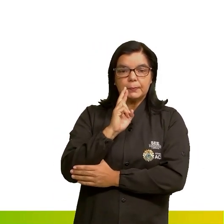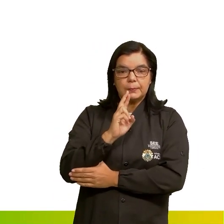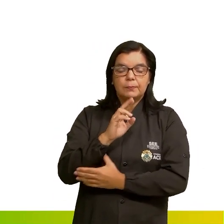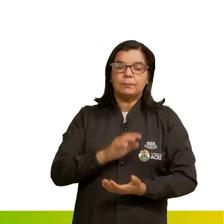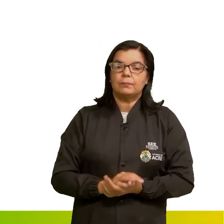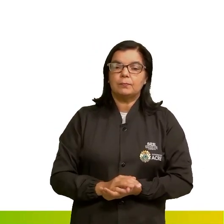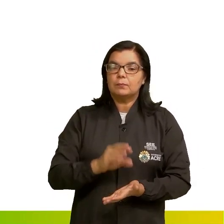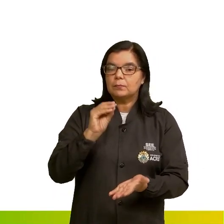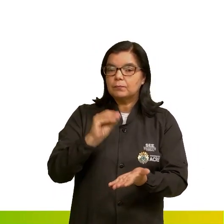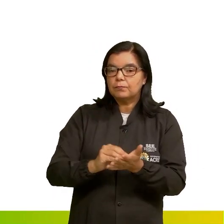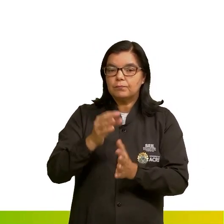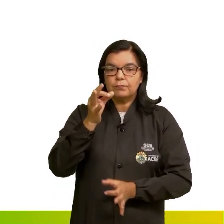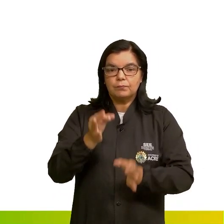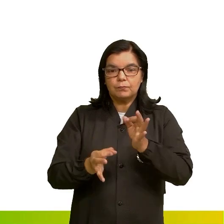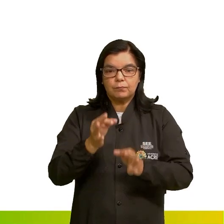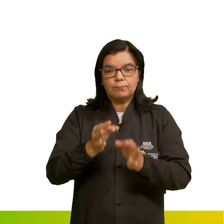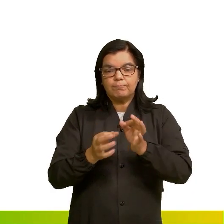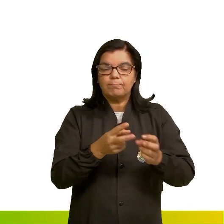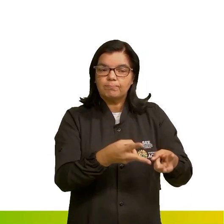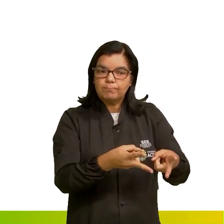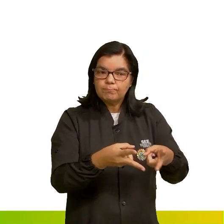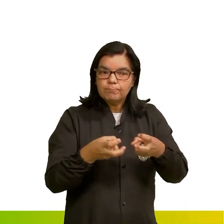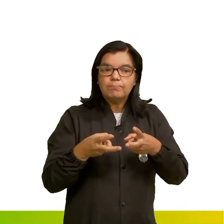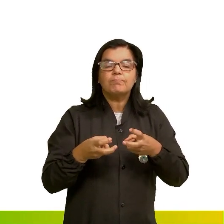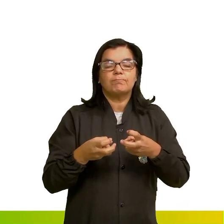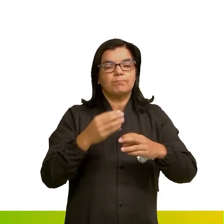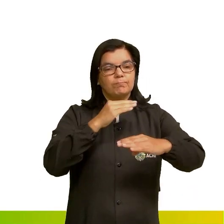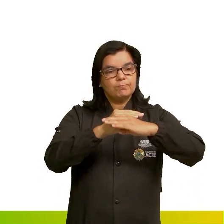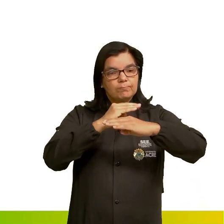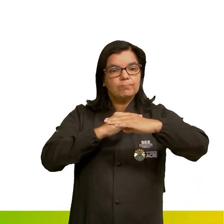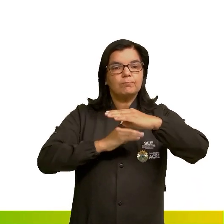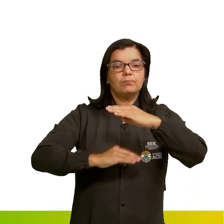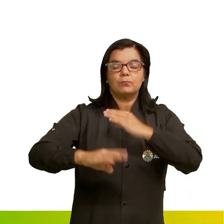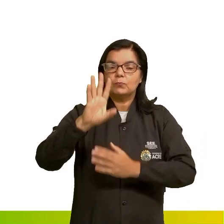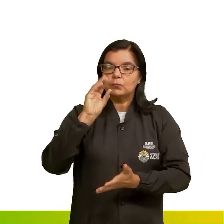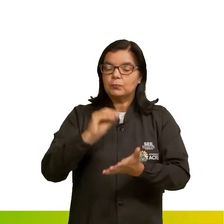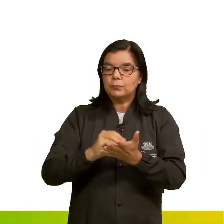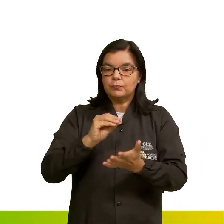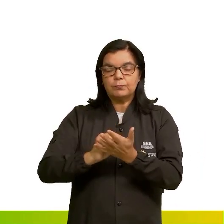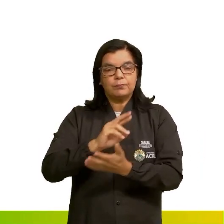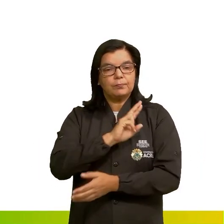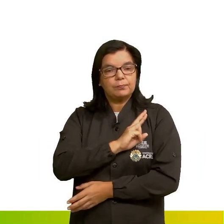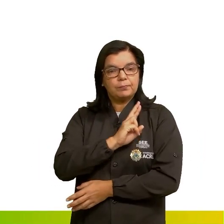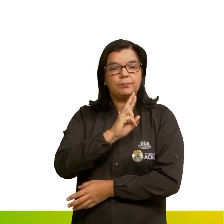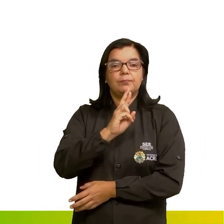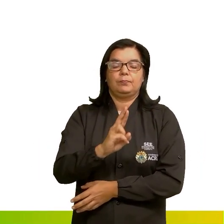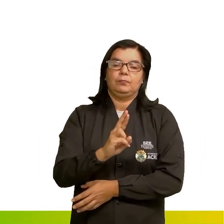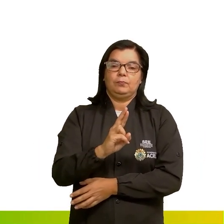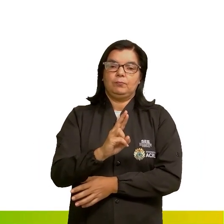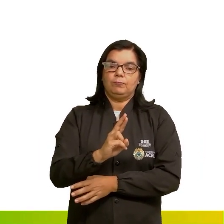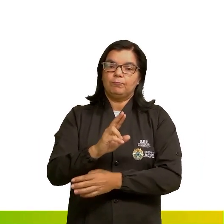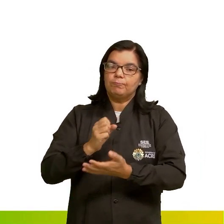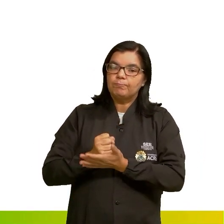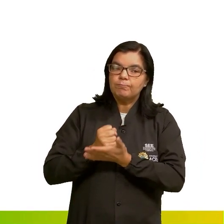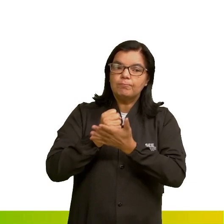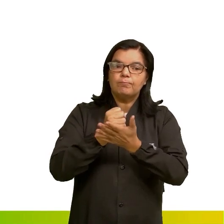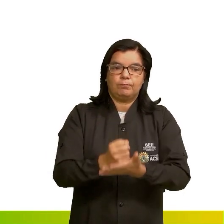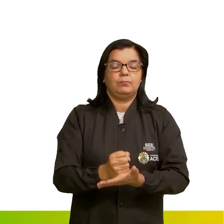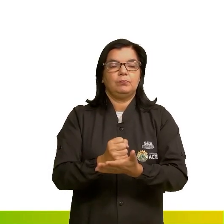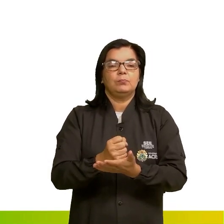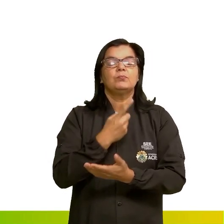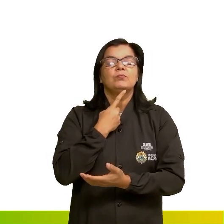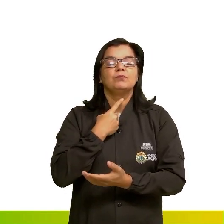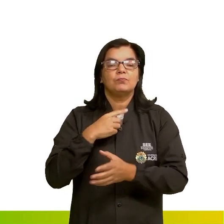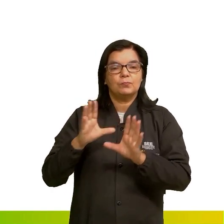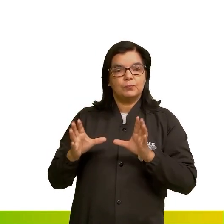a injustiças percebidas, desigualdades ou falta de representatividade, sendo impulsionados